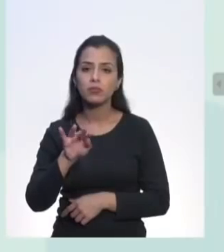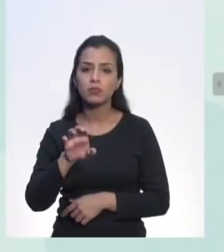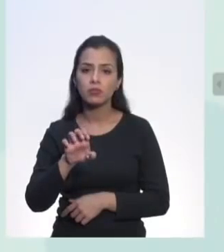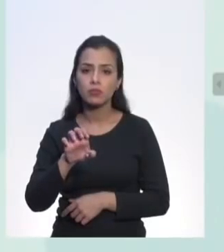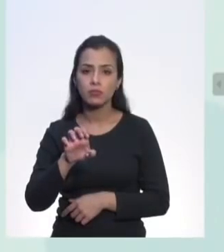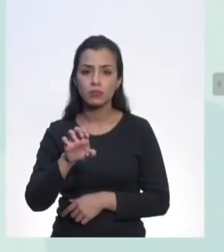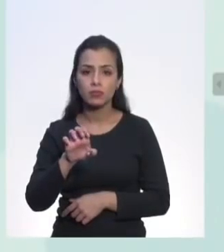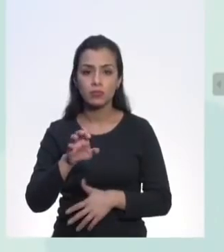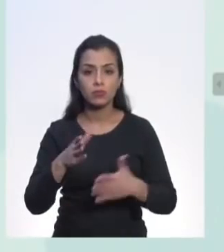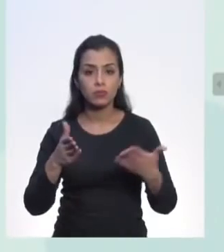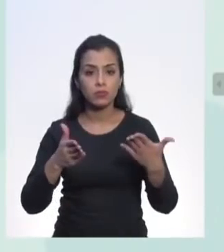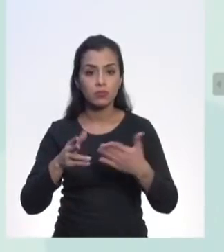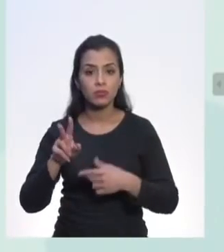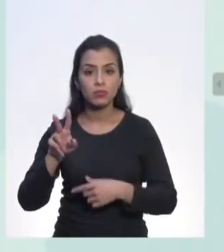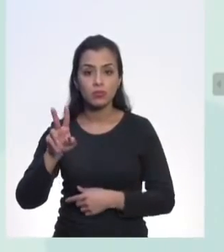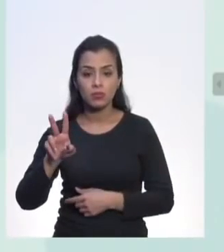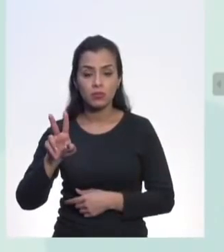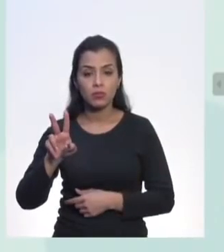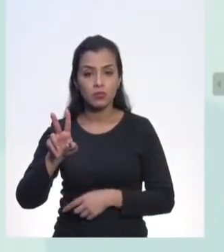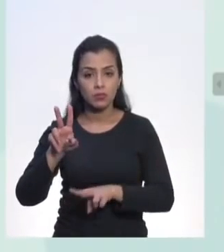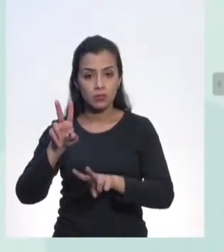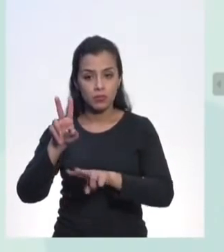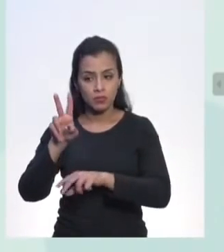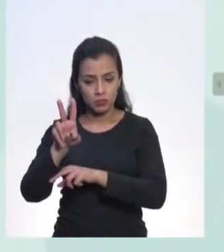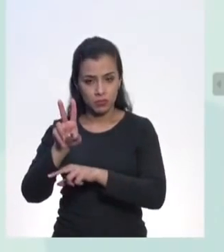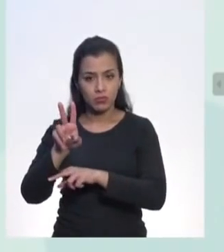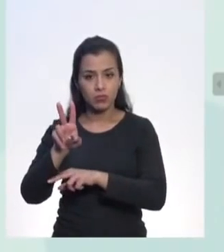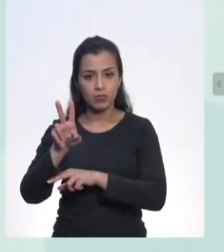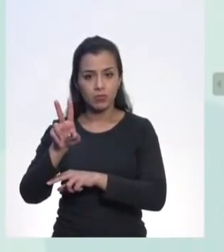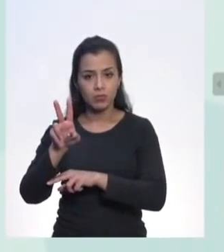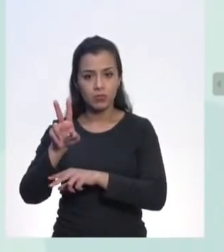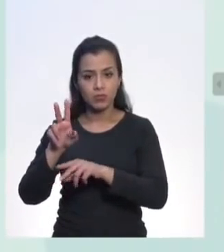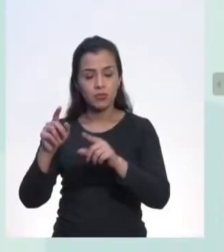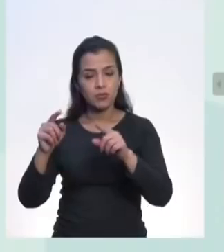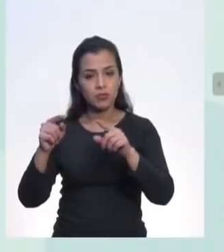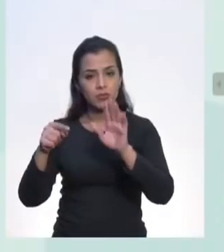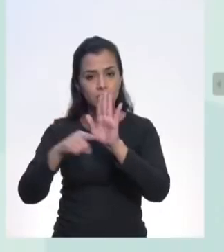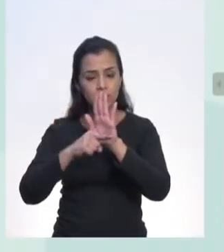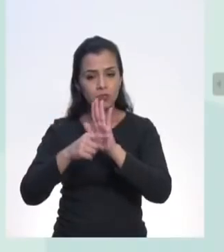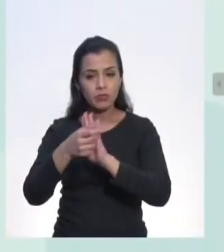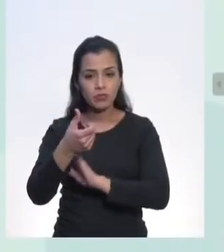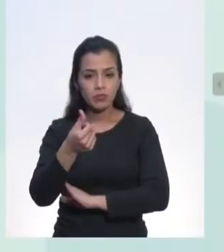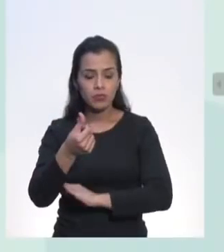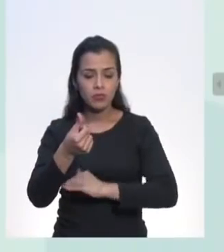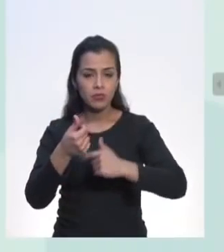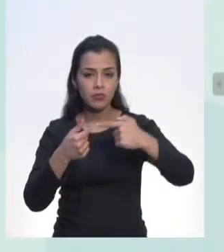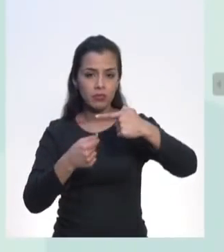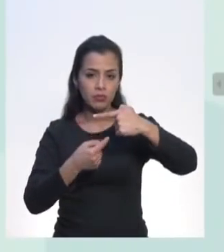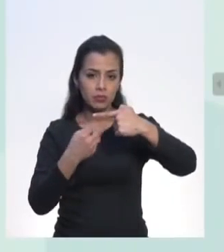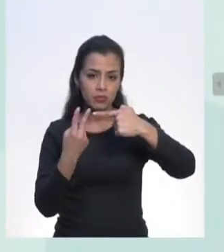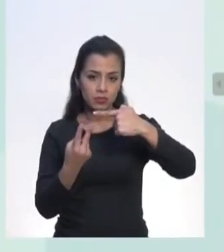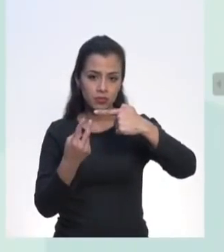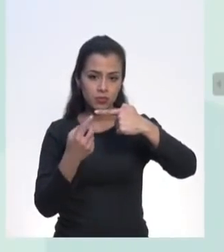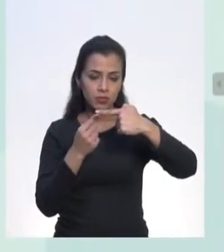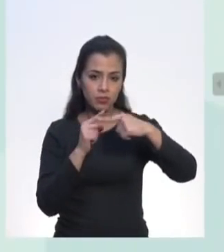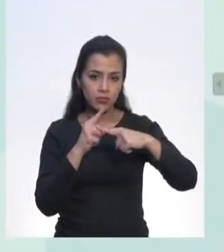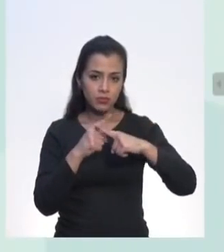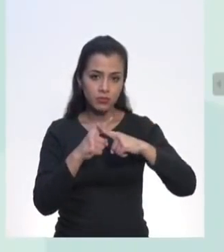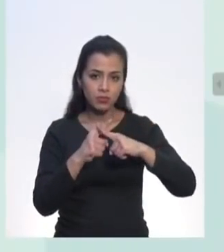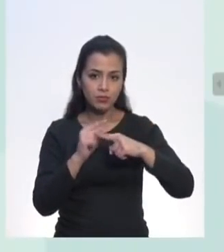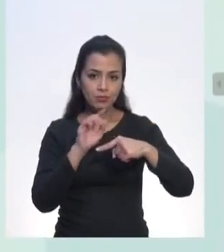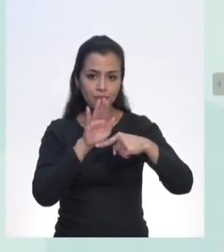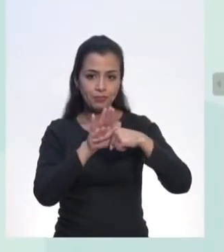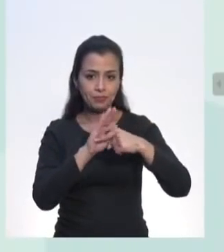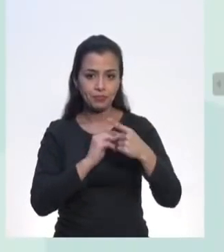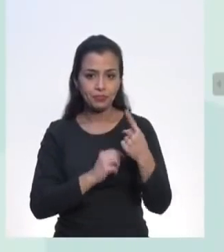ficar menos 6 sobre 2 vezes menos 1 e menos